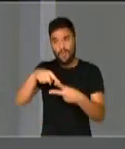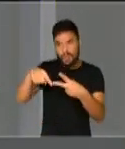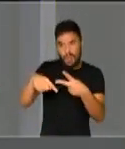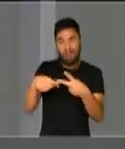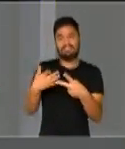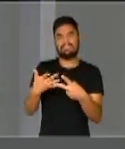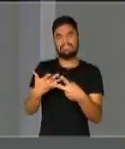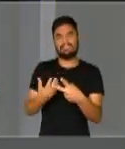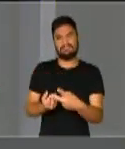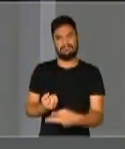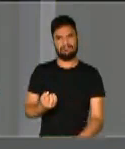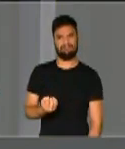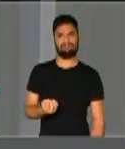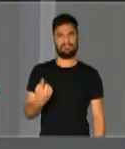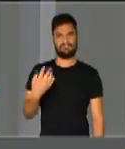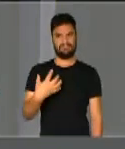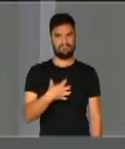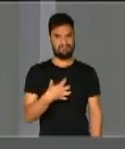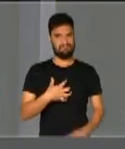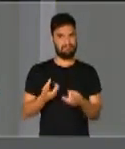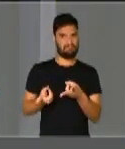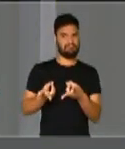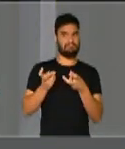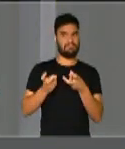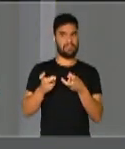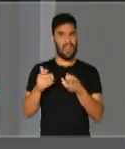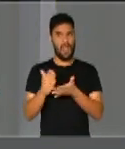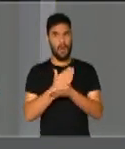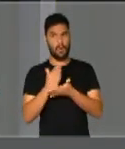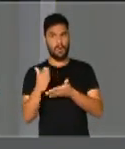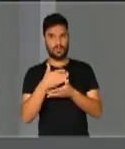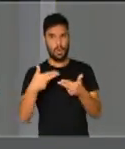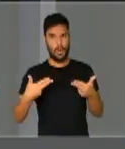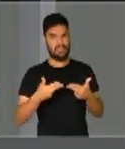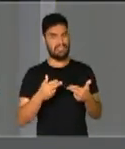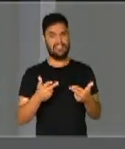sintomático. Tem coisas que são indefensáveis.